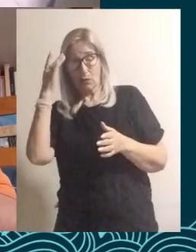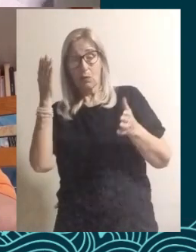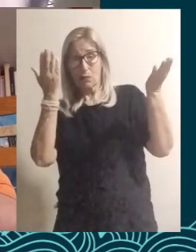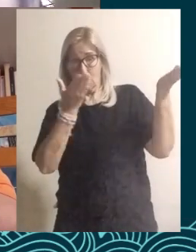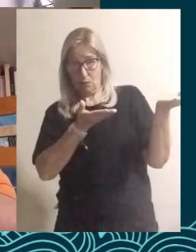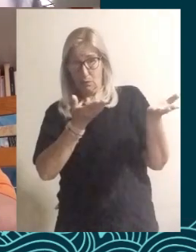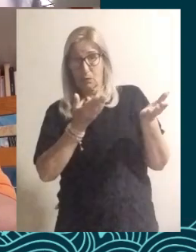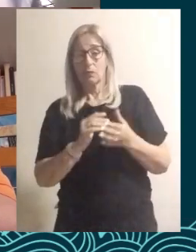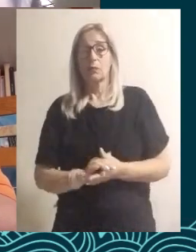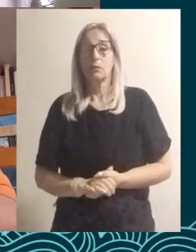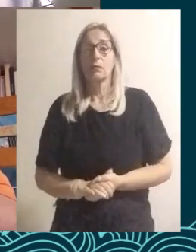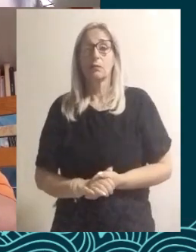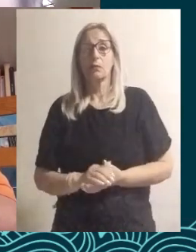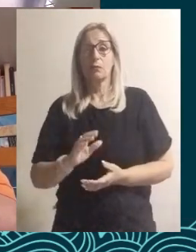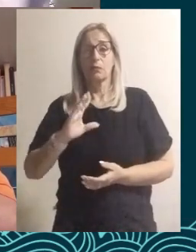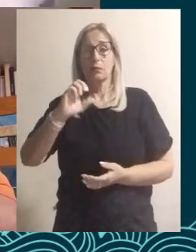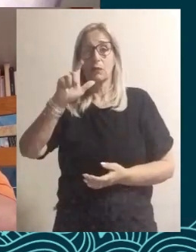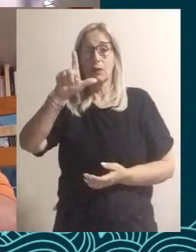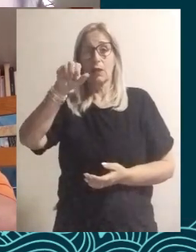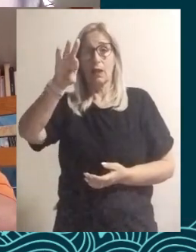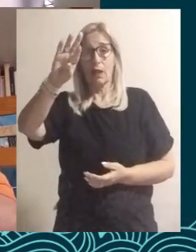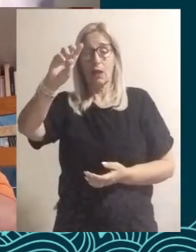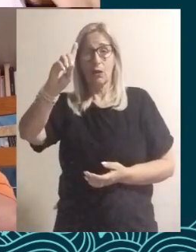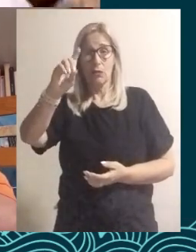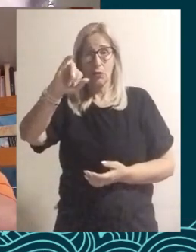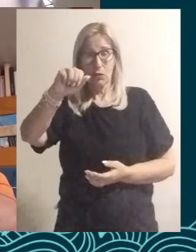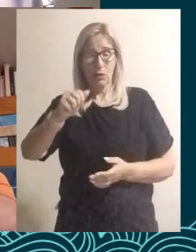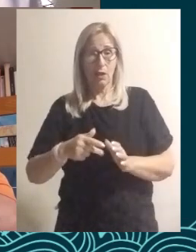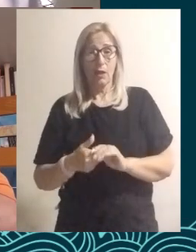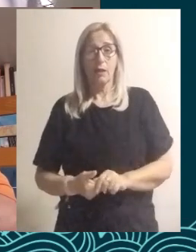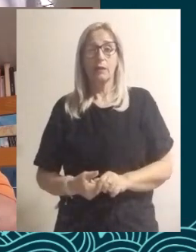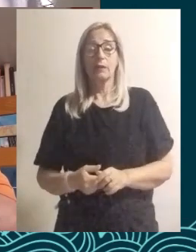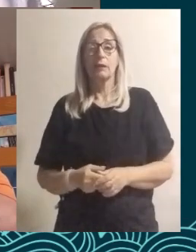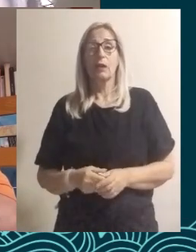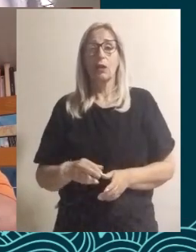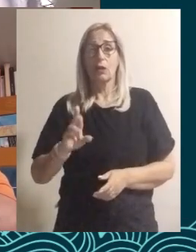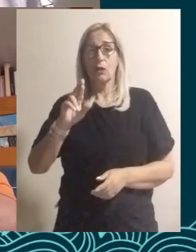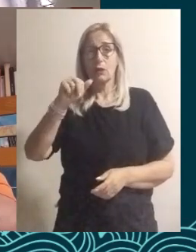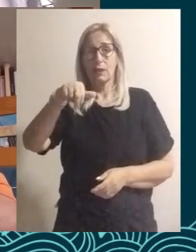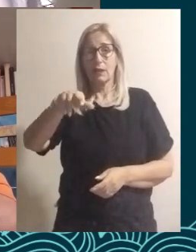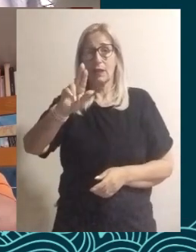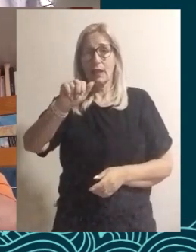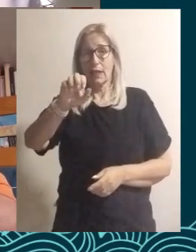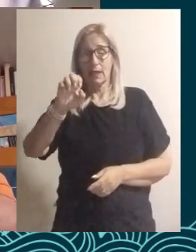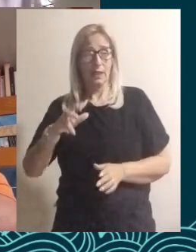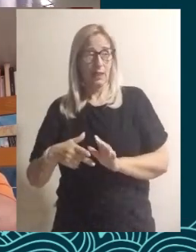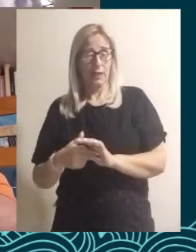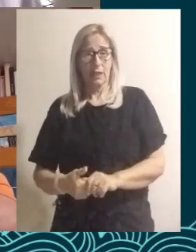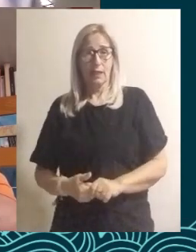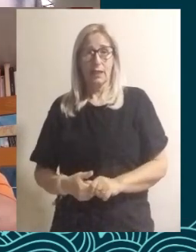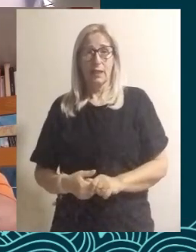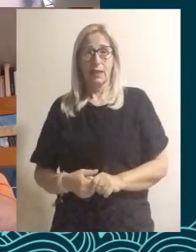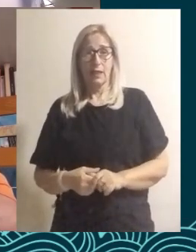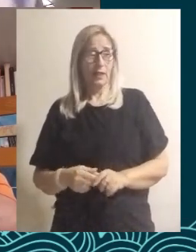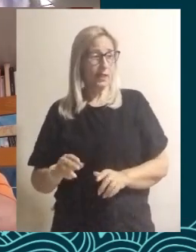a tripulação, que é a Cláudia Paranhos e a Rosane Dunan, que também fazem parte. E